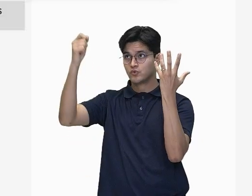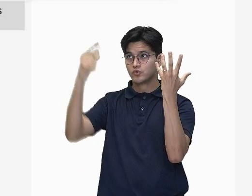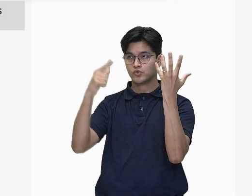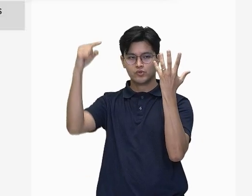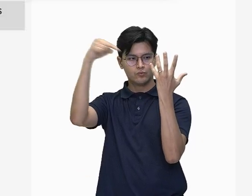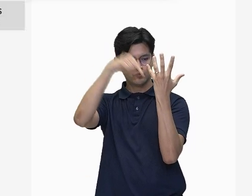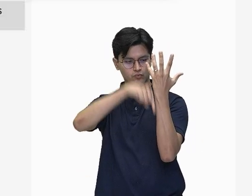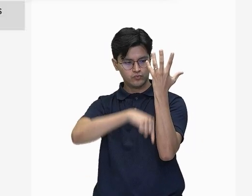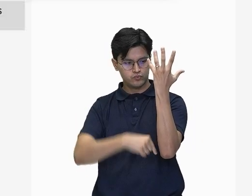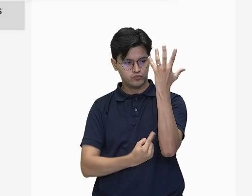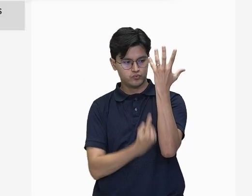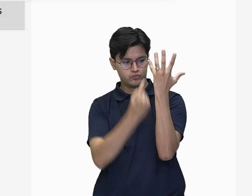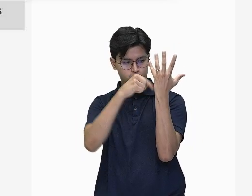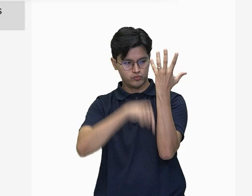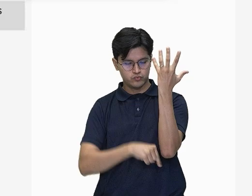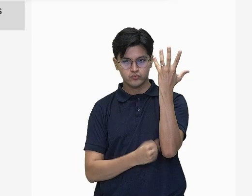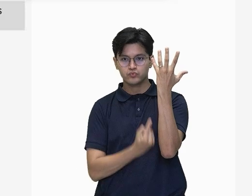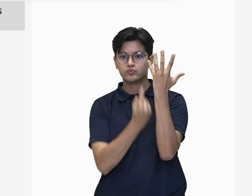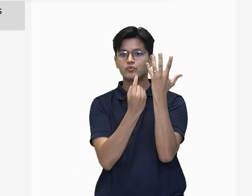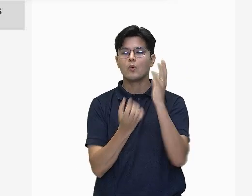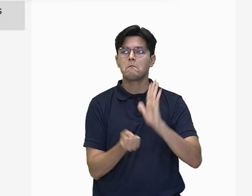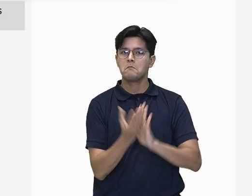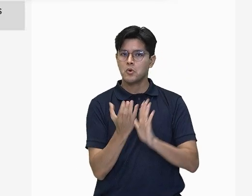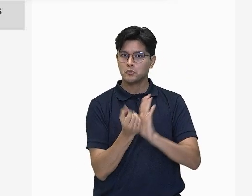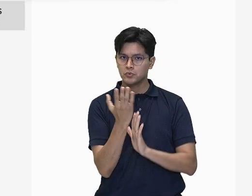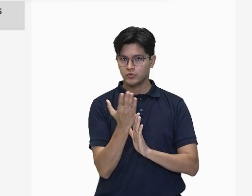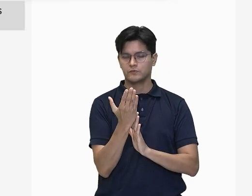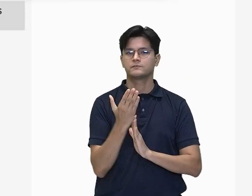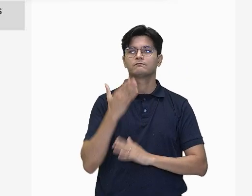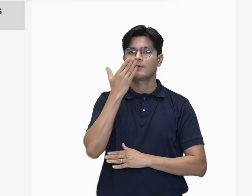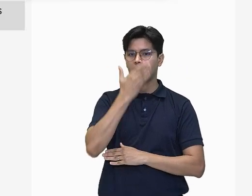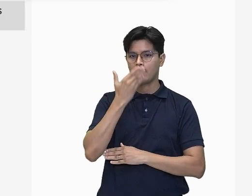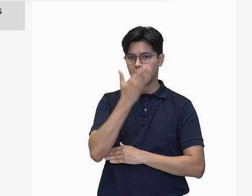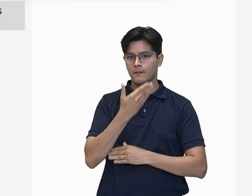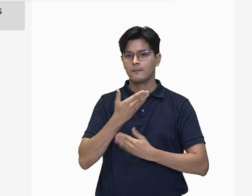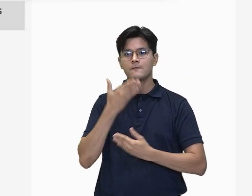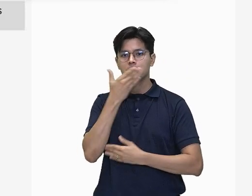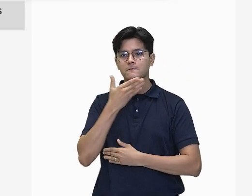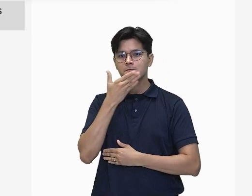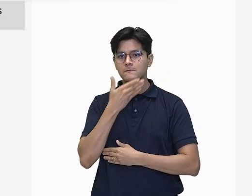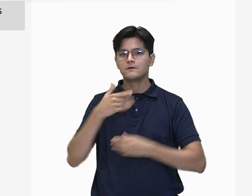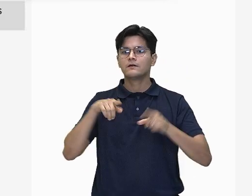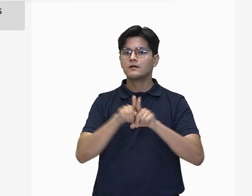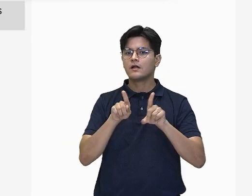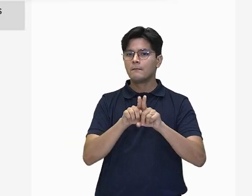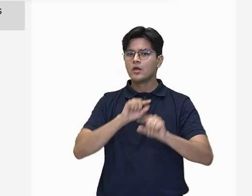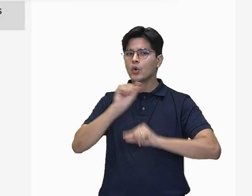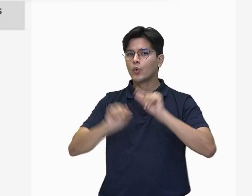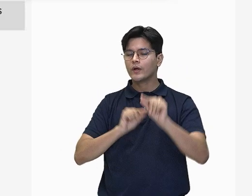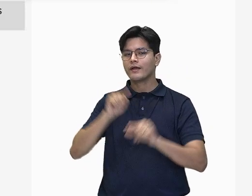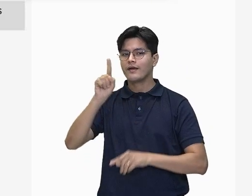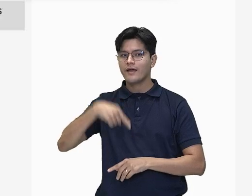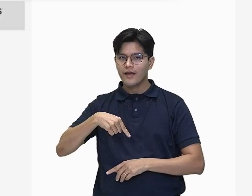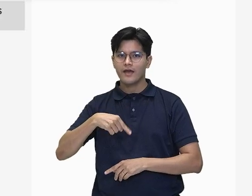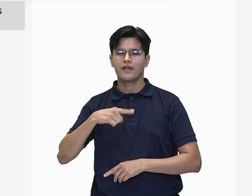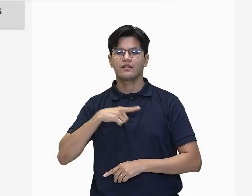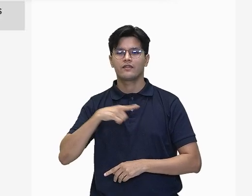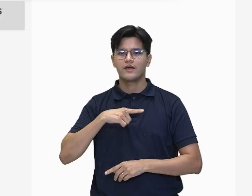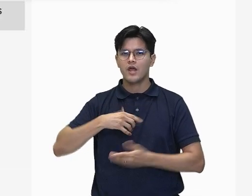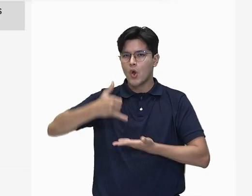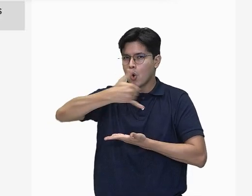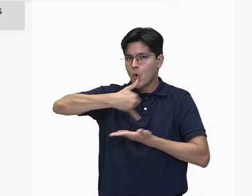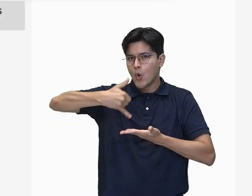o seu açúcar. E, frequentemente, ela é rica em óleos essenciais e outras substâncias também. E aí a gente